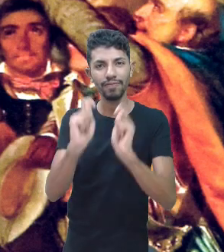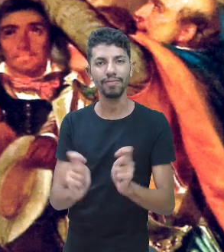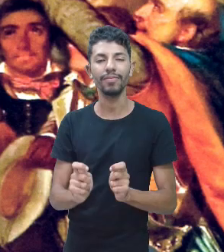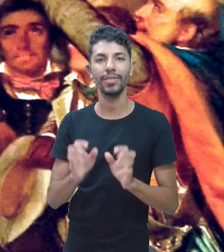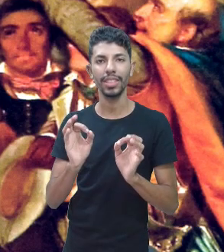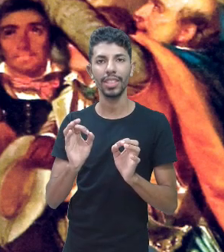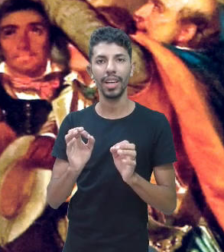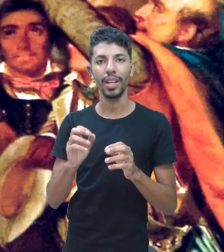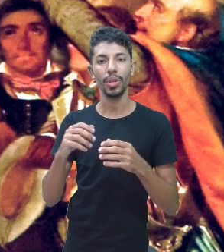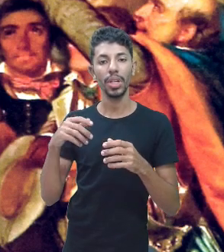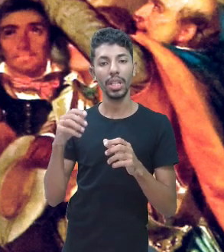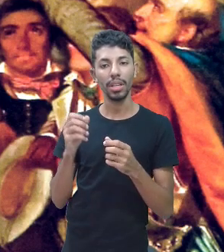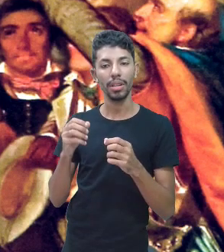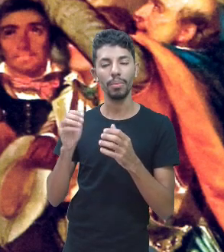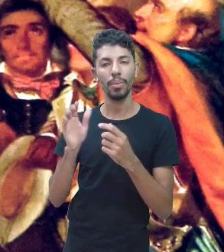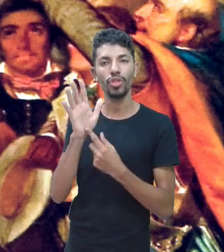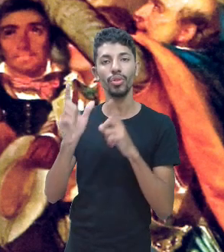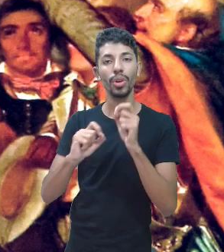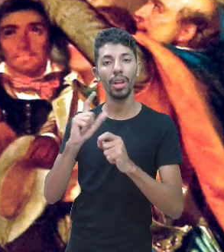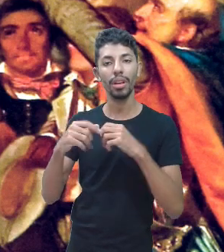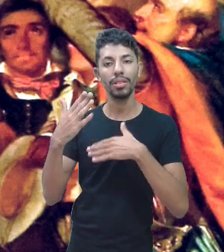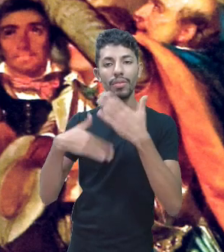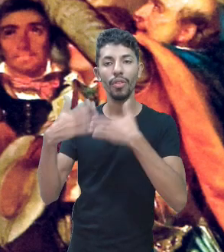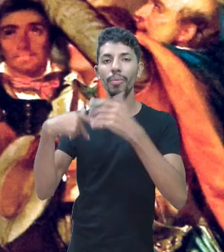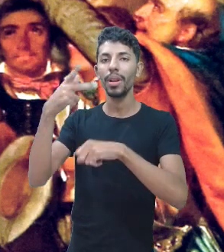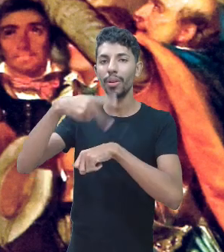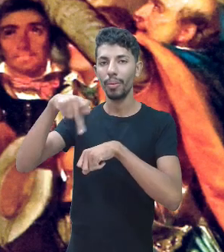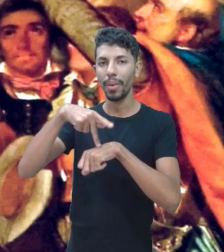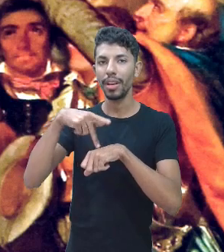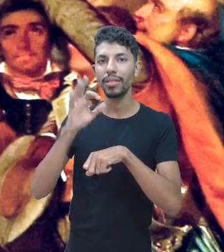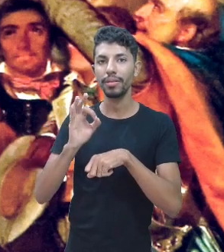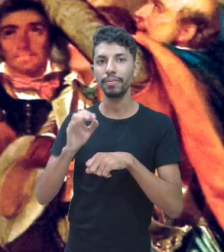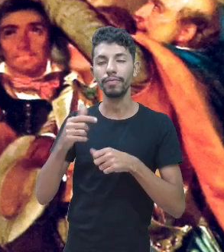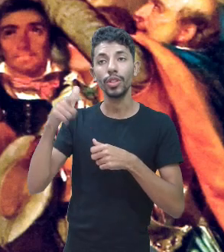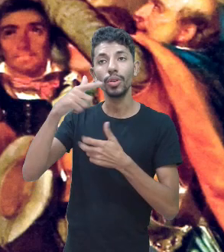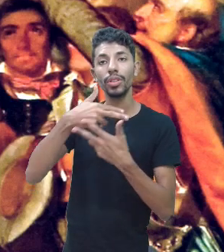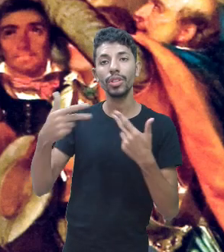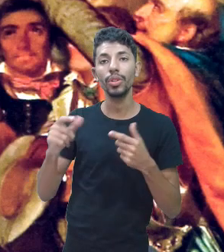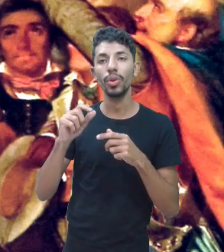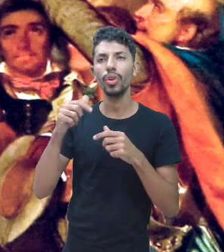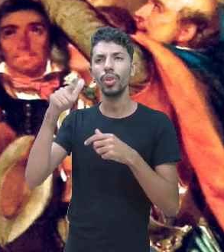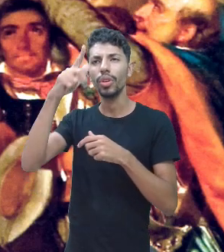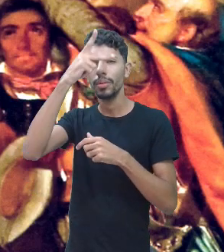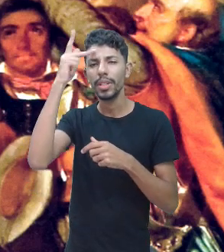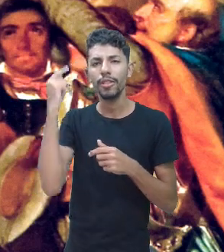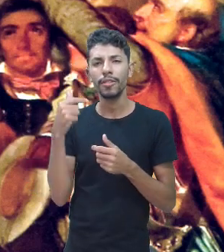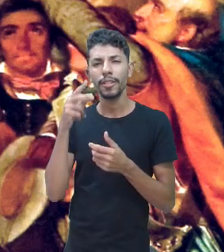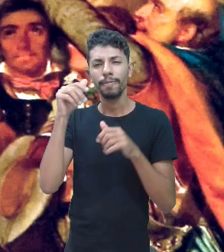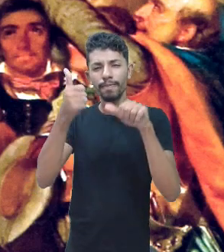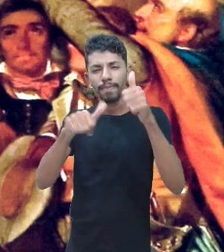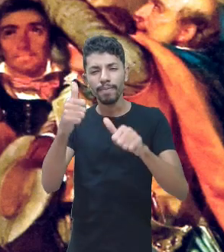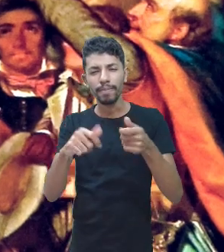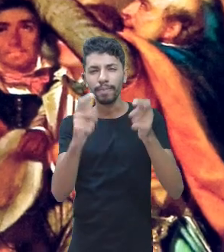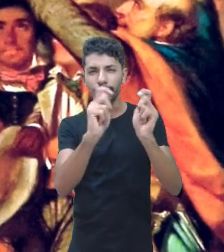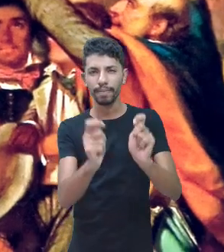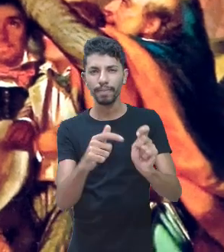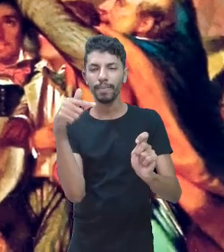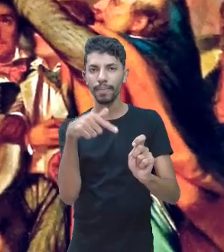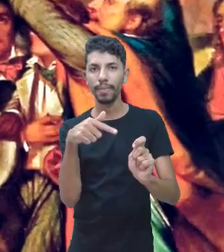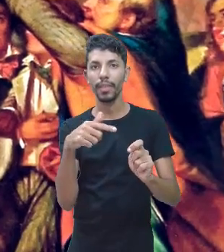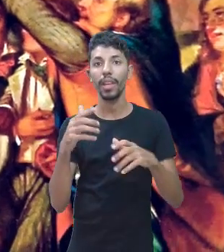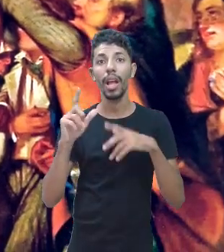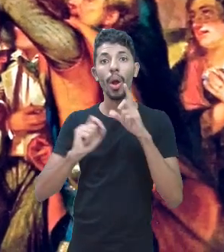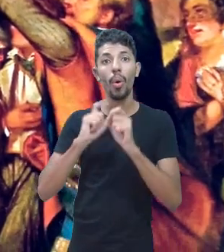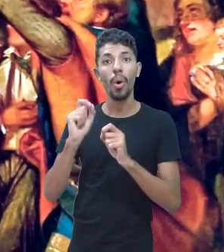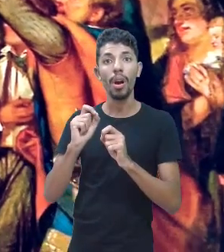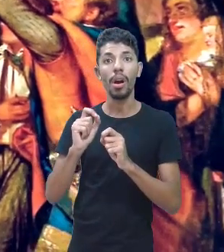coisa que muitas pessoas, né, muitos autores que analisam essa obra acabam observando é justamente essas pessoas que